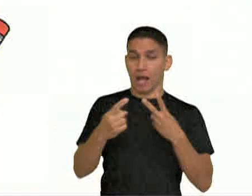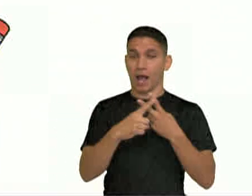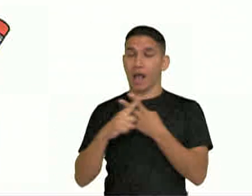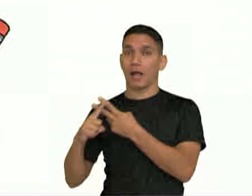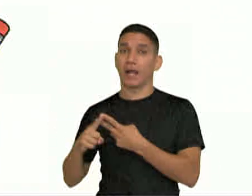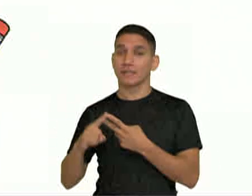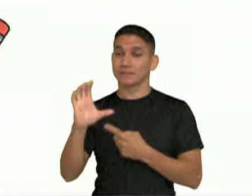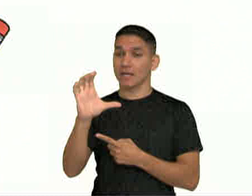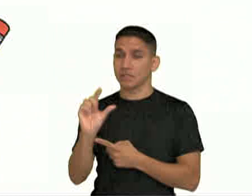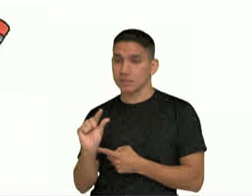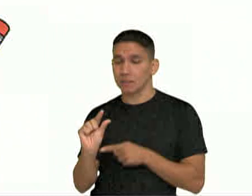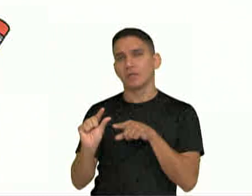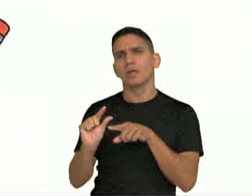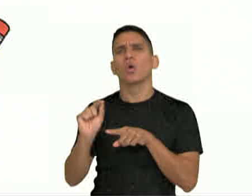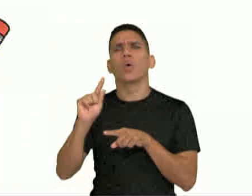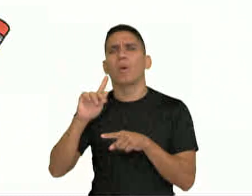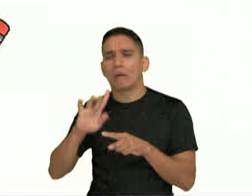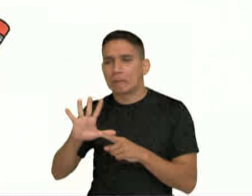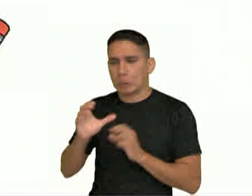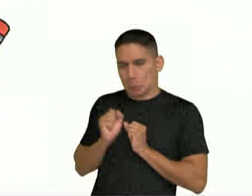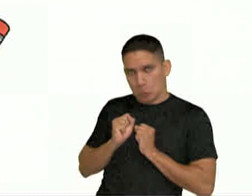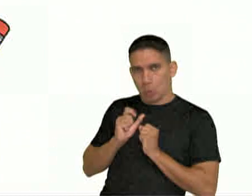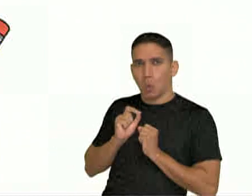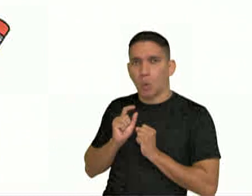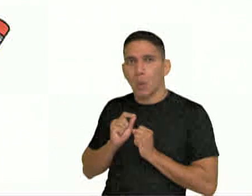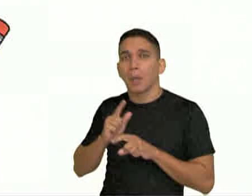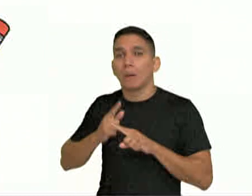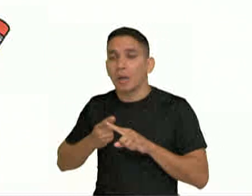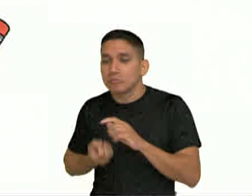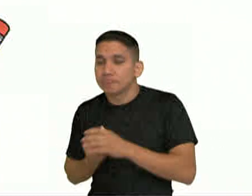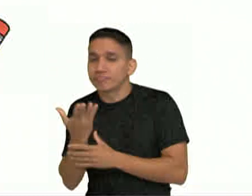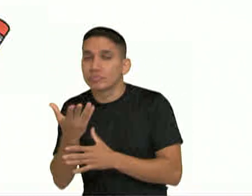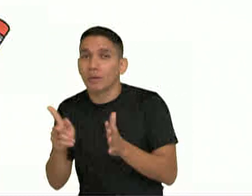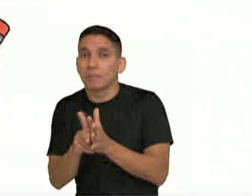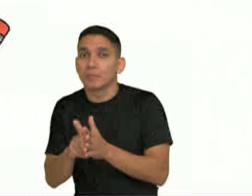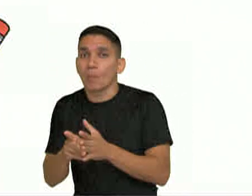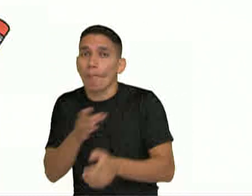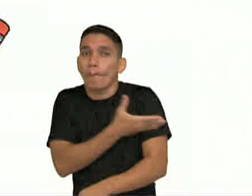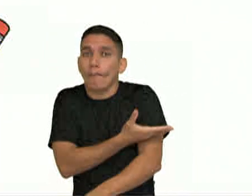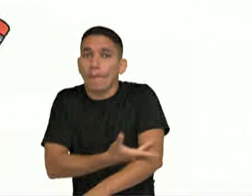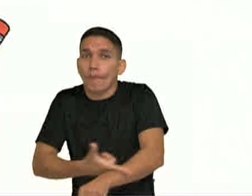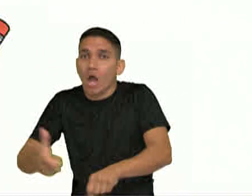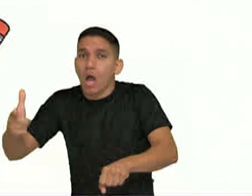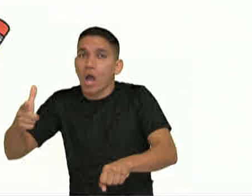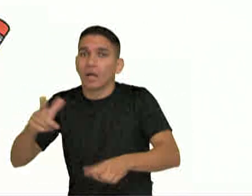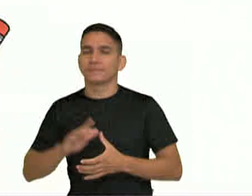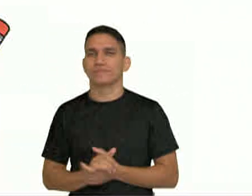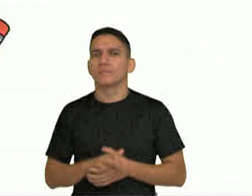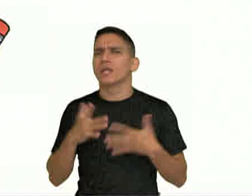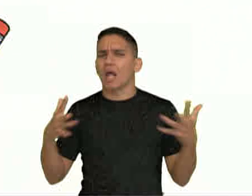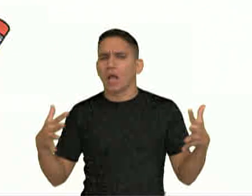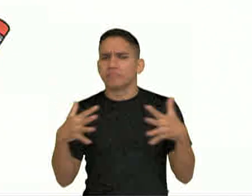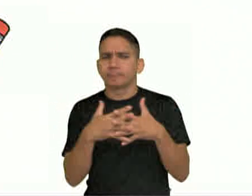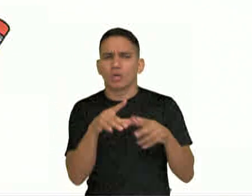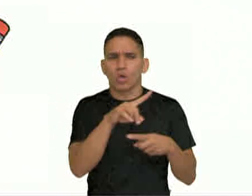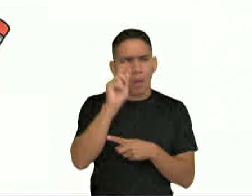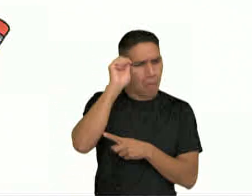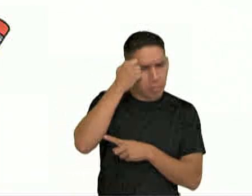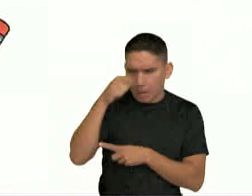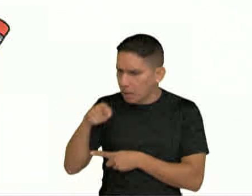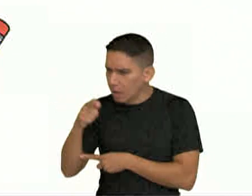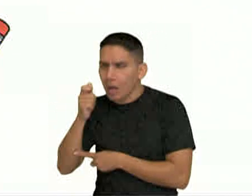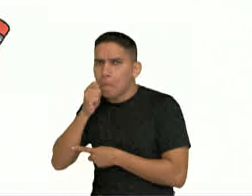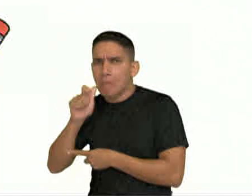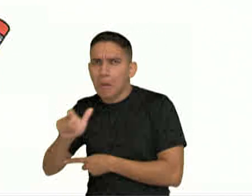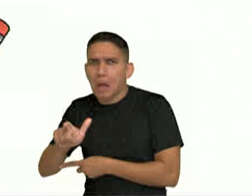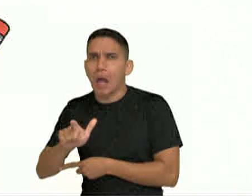cezinho, que inibe a formação de pigmentos, dando origem a indivíduos albinos. Do cruzamento de um camundongo preto com um albino,